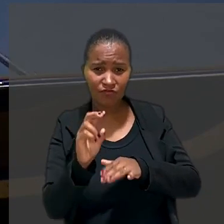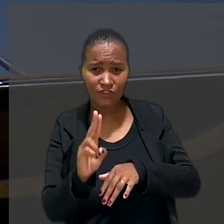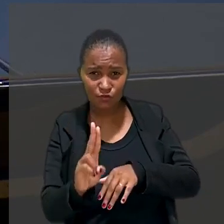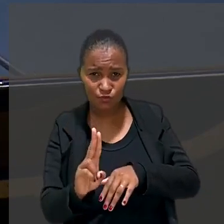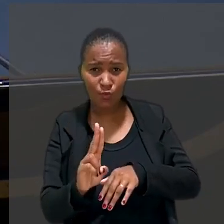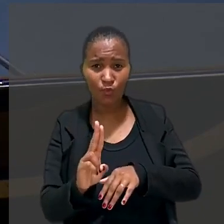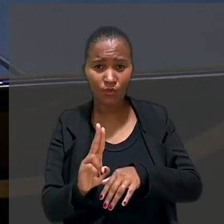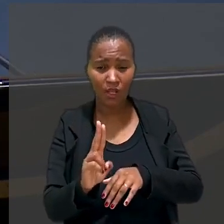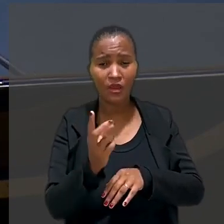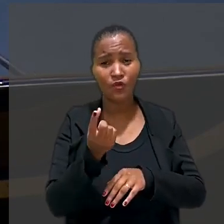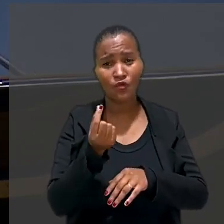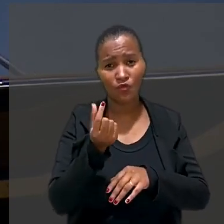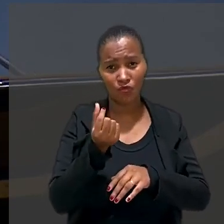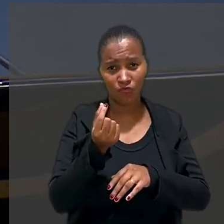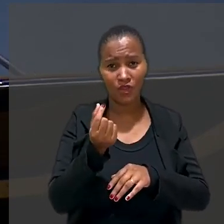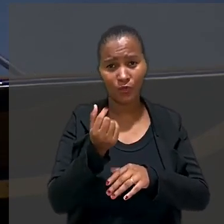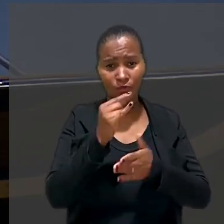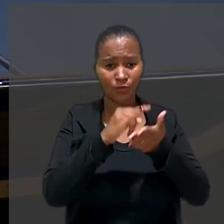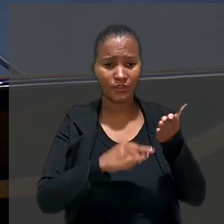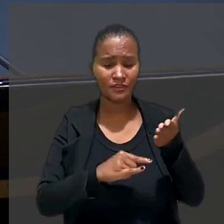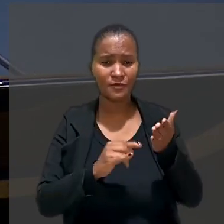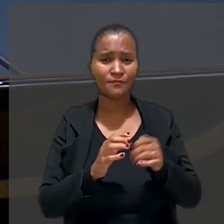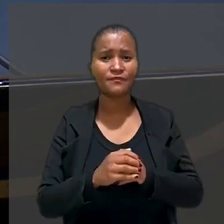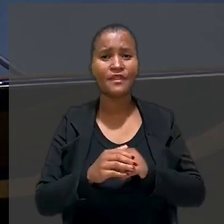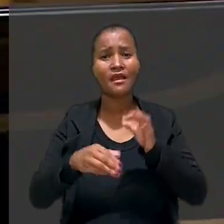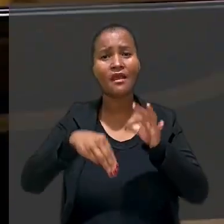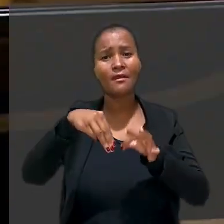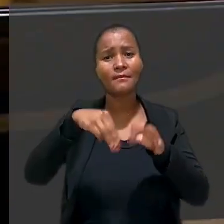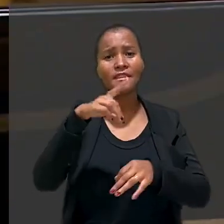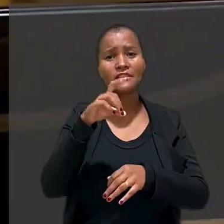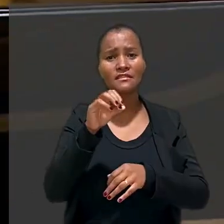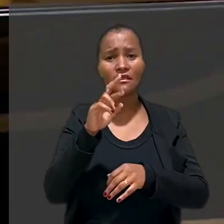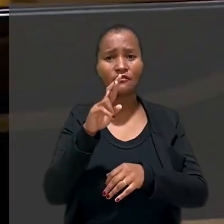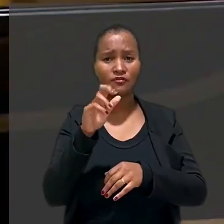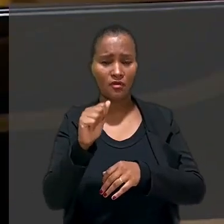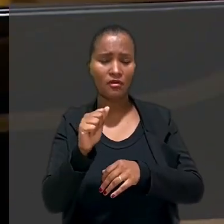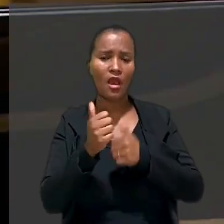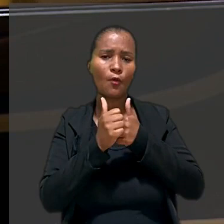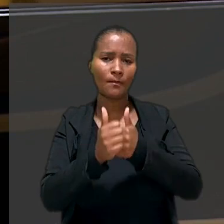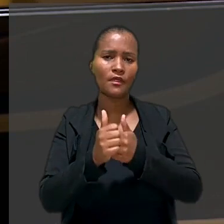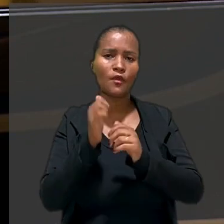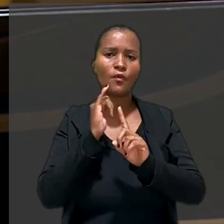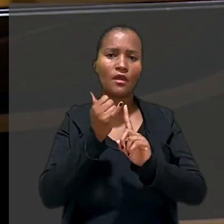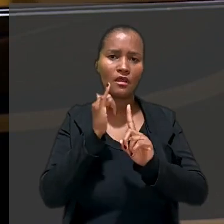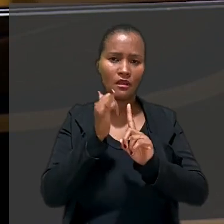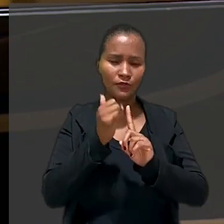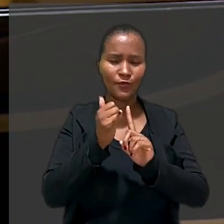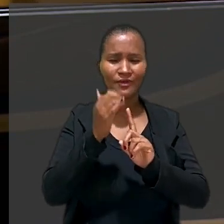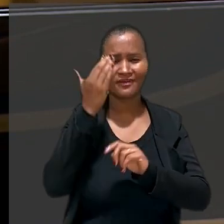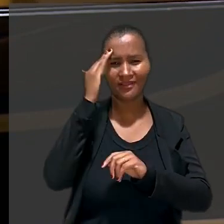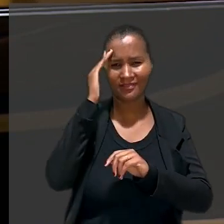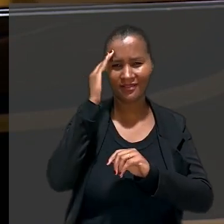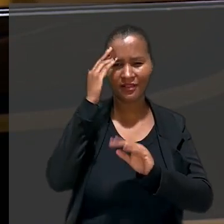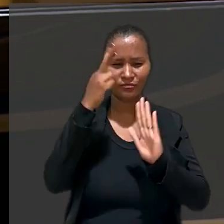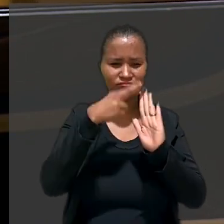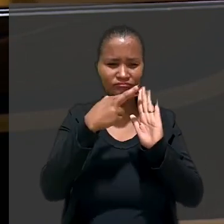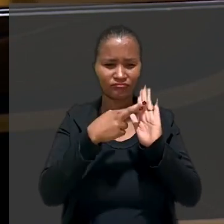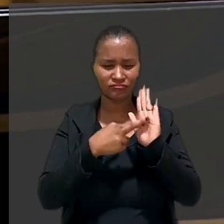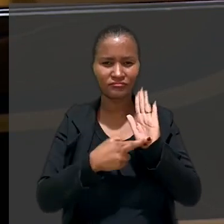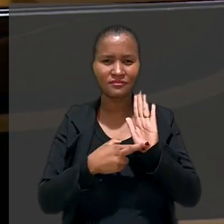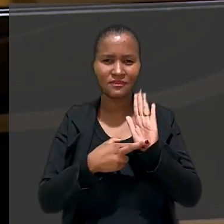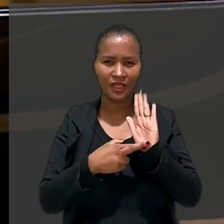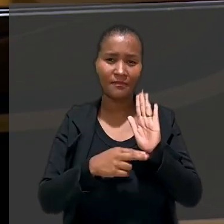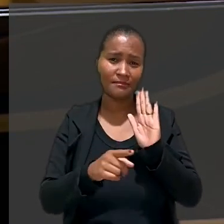fixou até o valor decorrente da contratação. A ministra Dora Maria da Costa acompanhou o relator. Ela entendeu